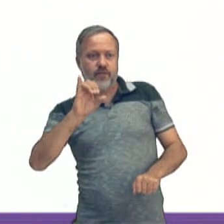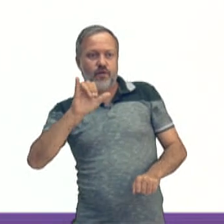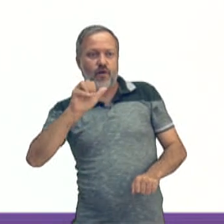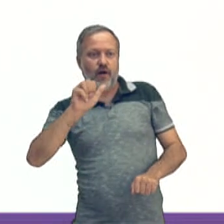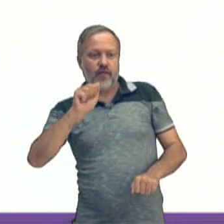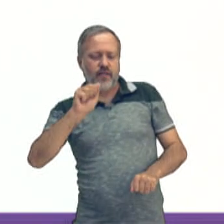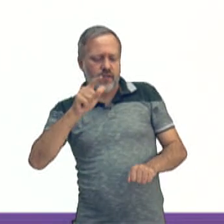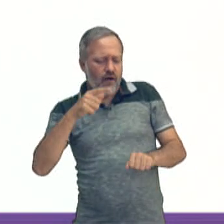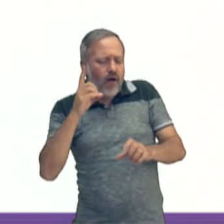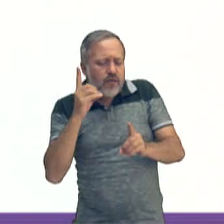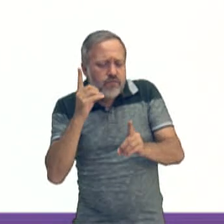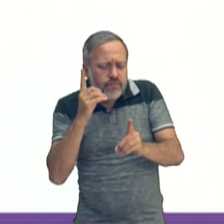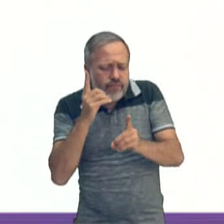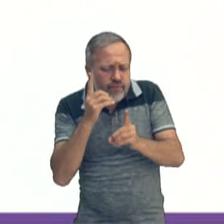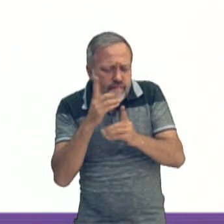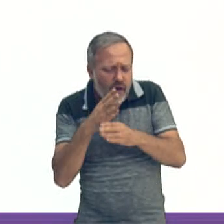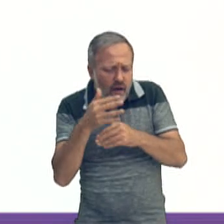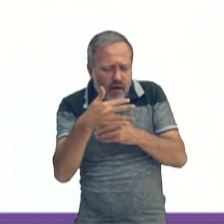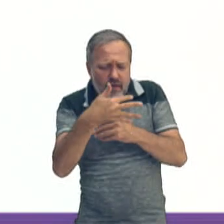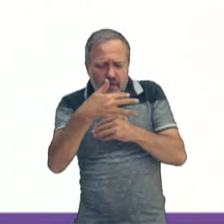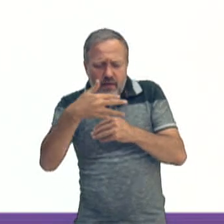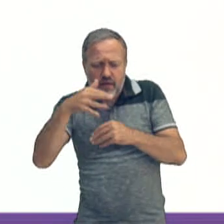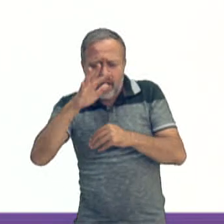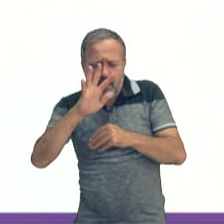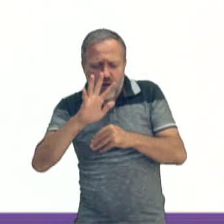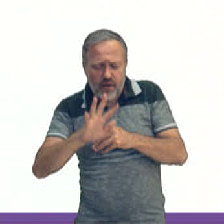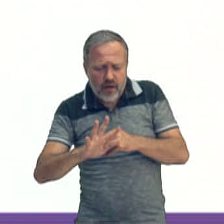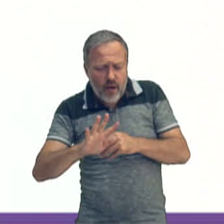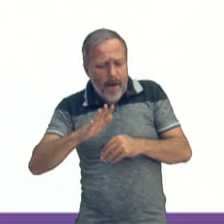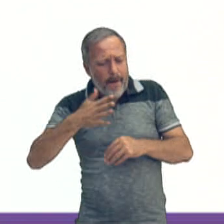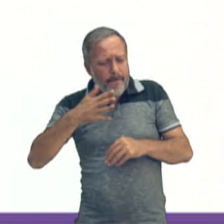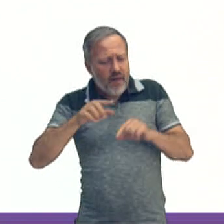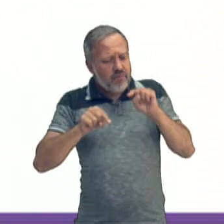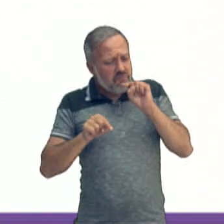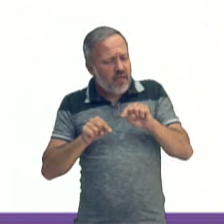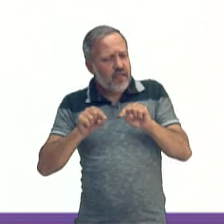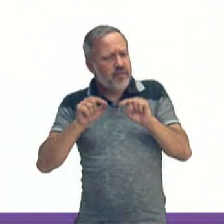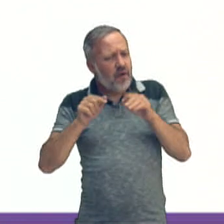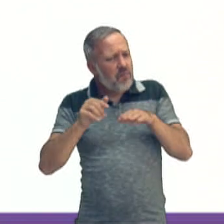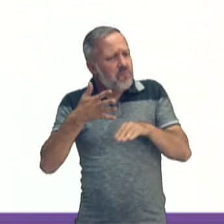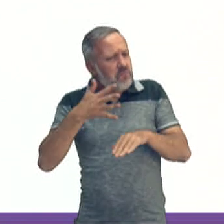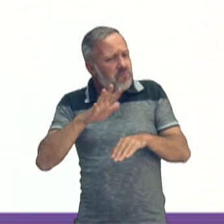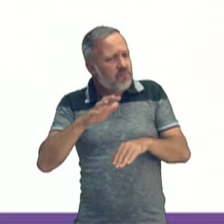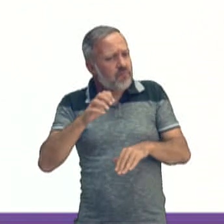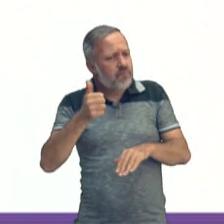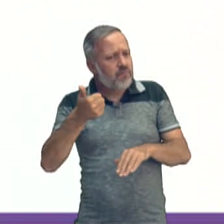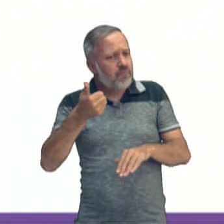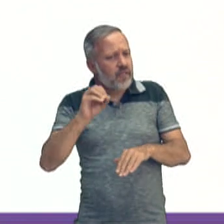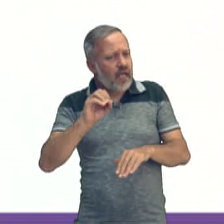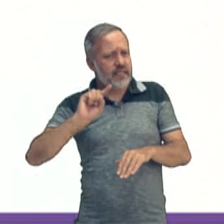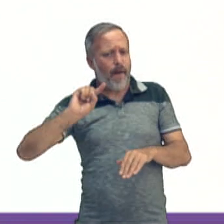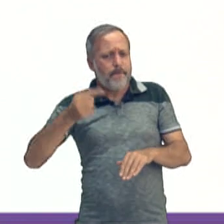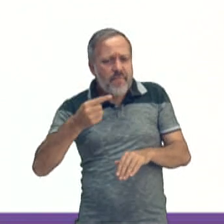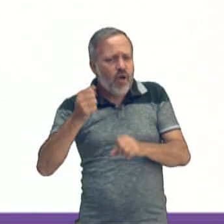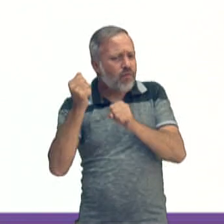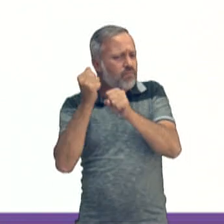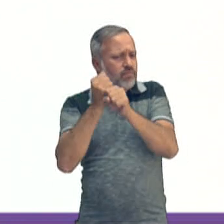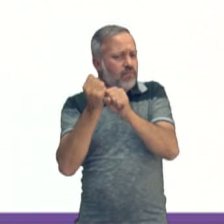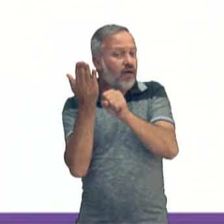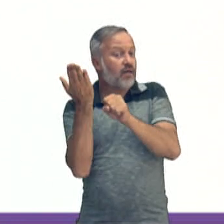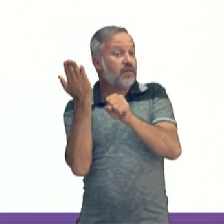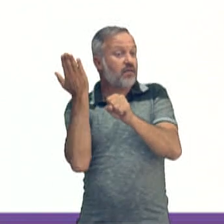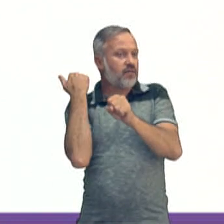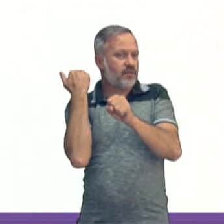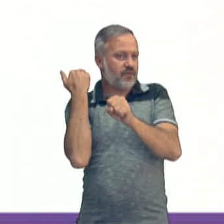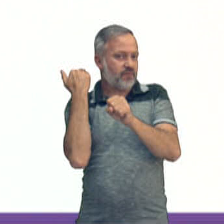mundo, porque ele data em torno de 10.000 anos atrás. Então, em torno de 8.000 anos